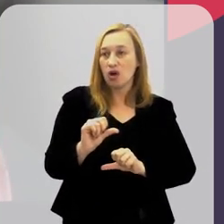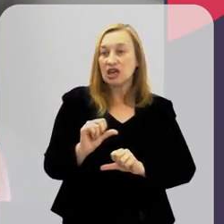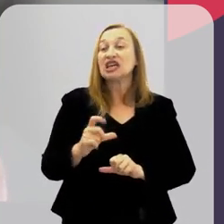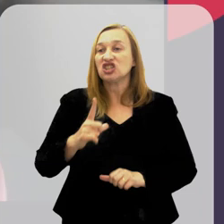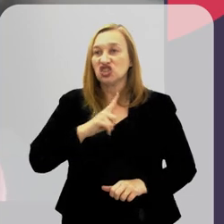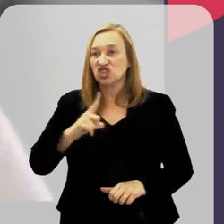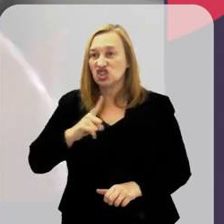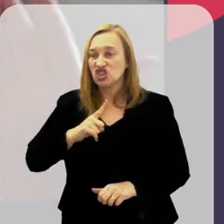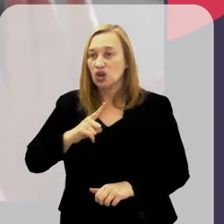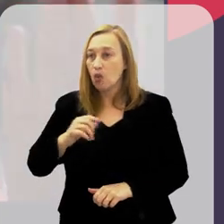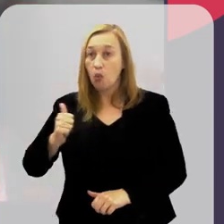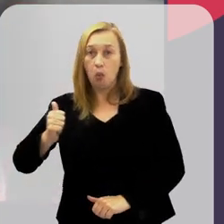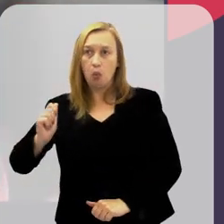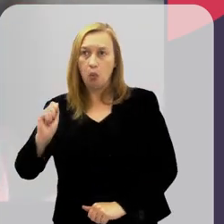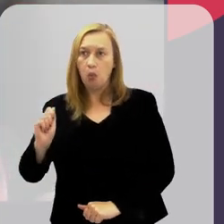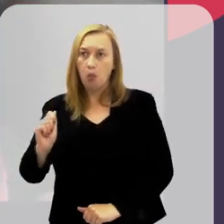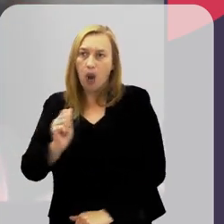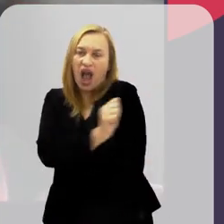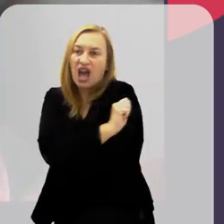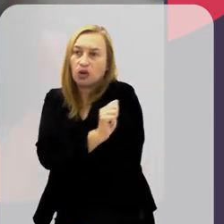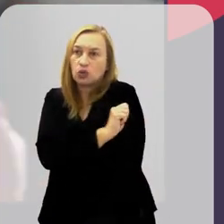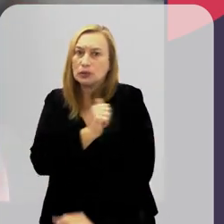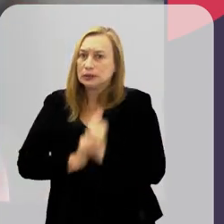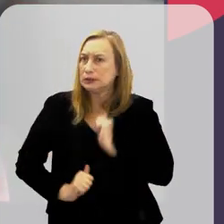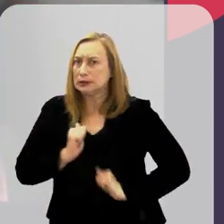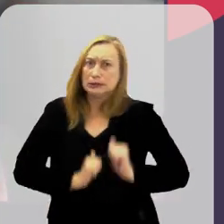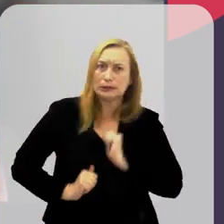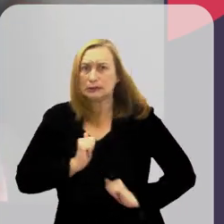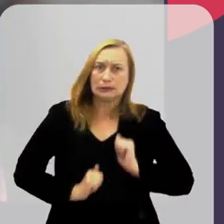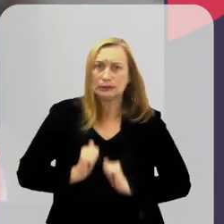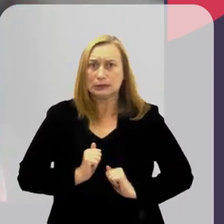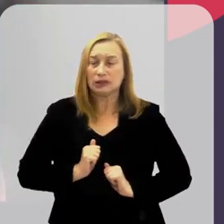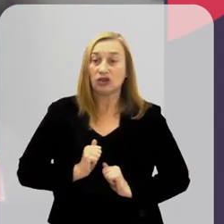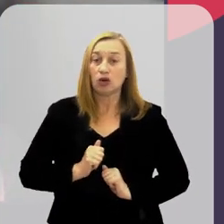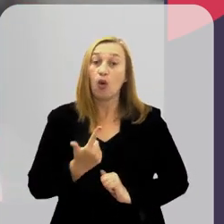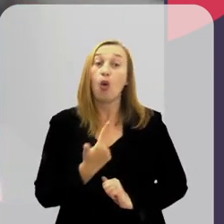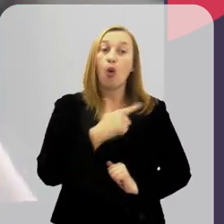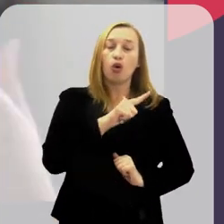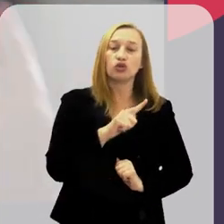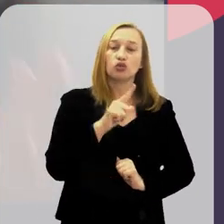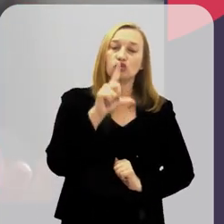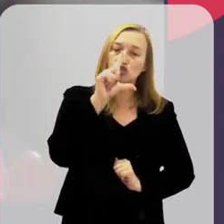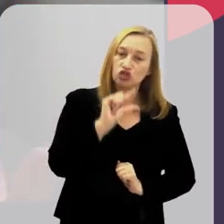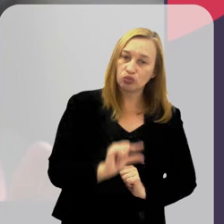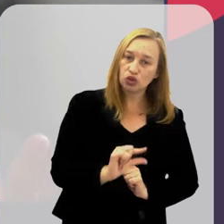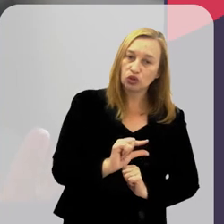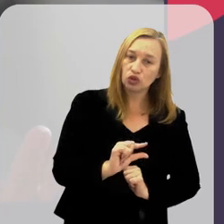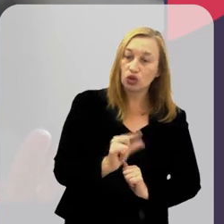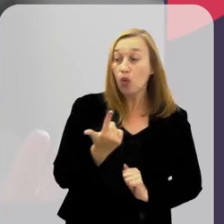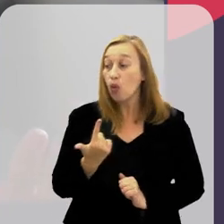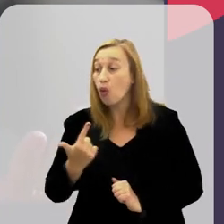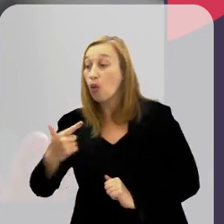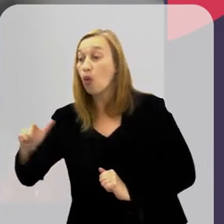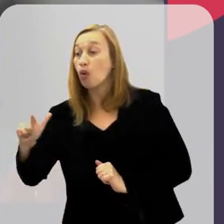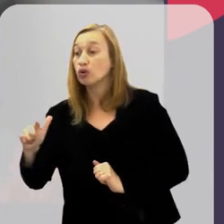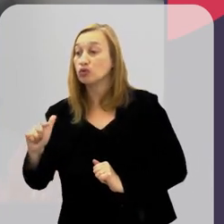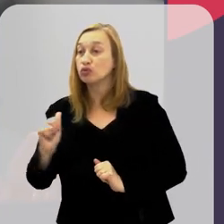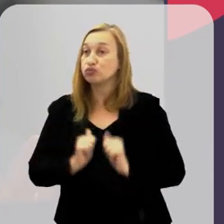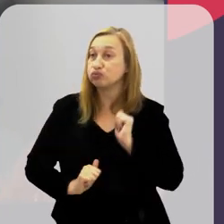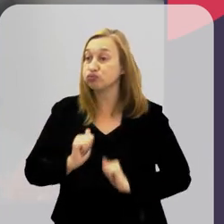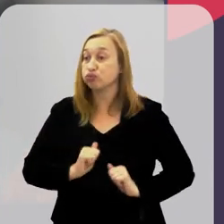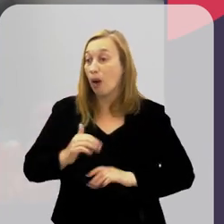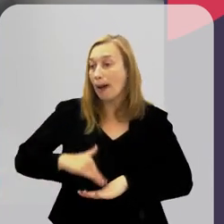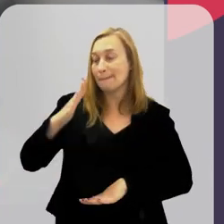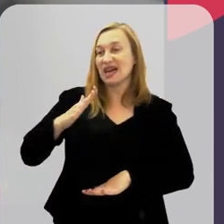nível. Então, tinha um aluno que tinha extrema ansiedade, ele passou para ter alta ansiedade, e 4 alunos que tinham alta